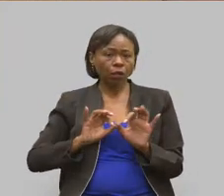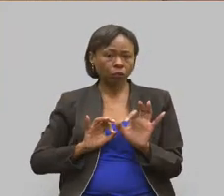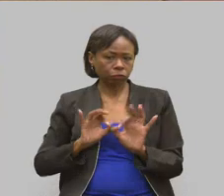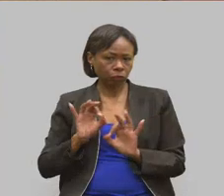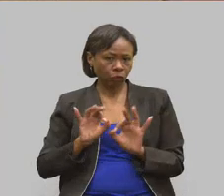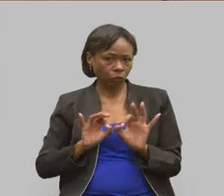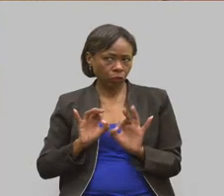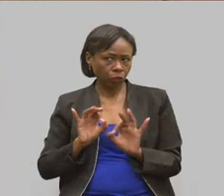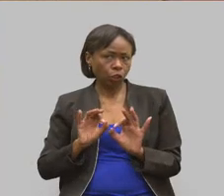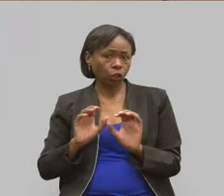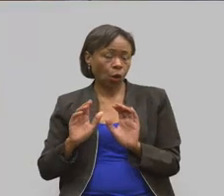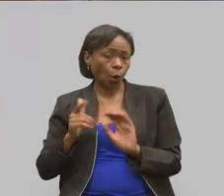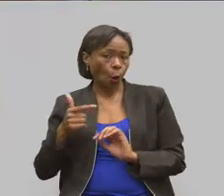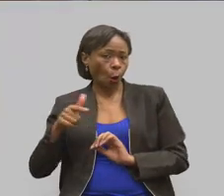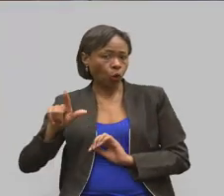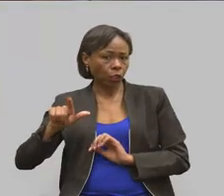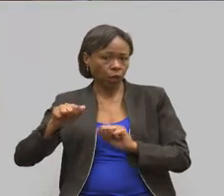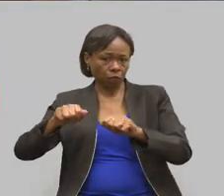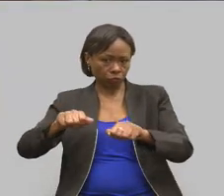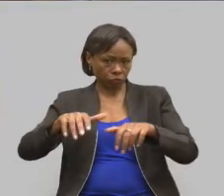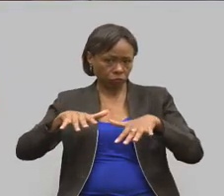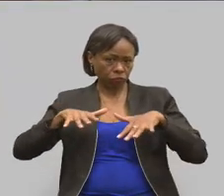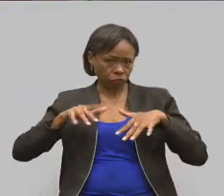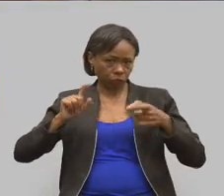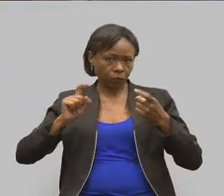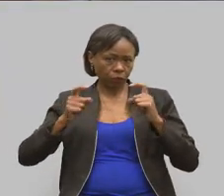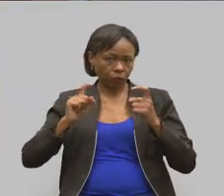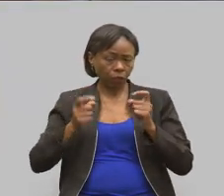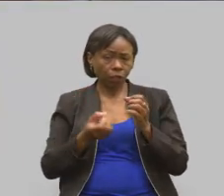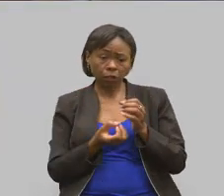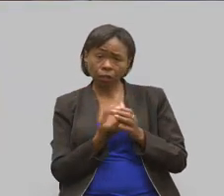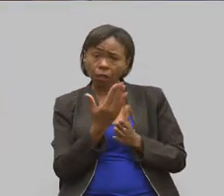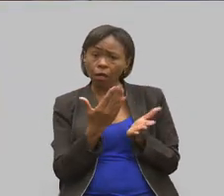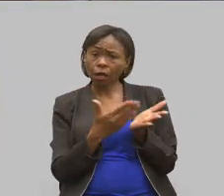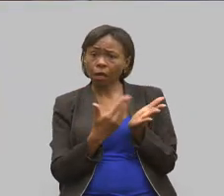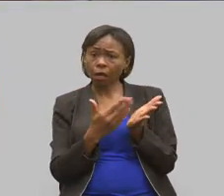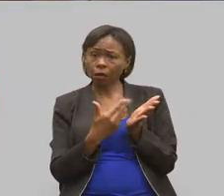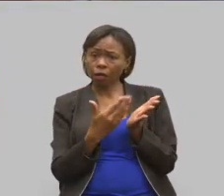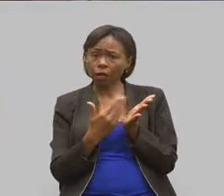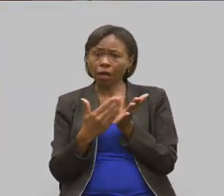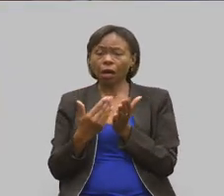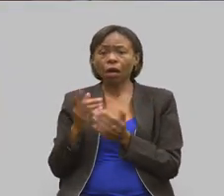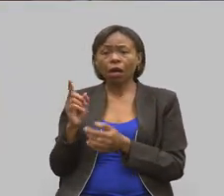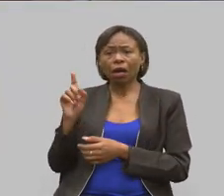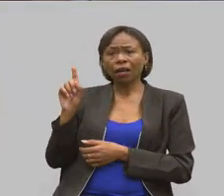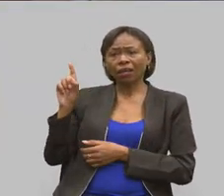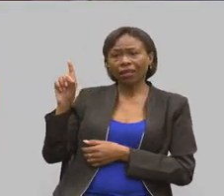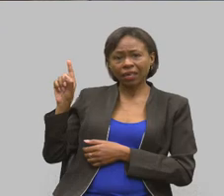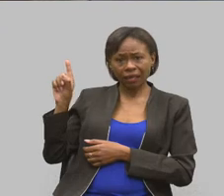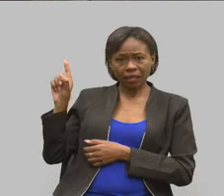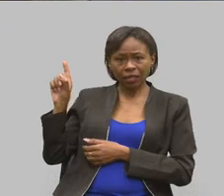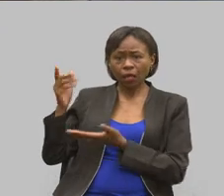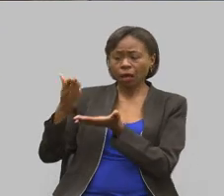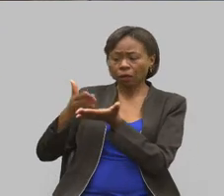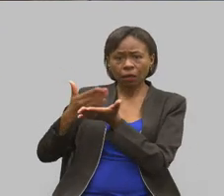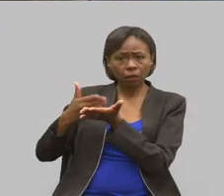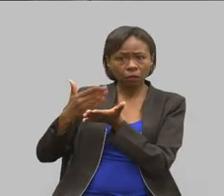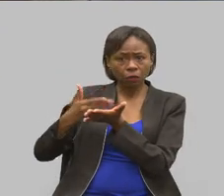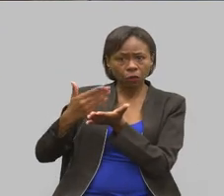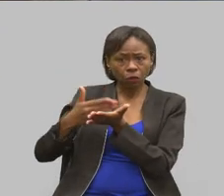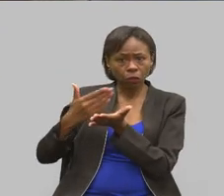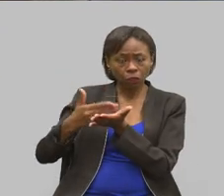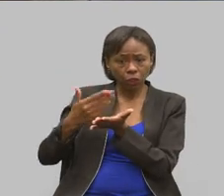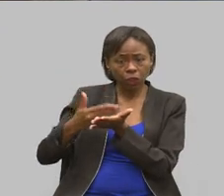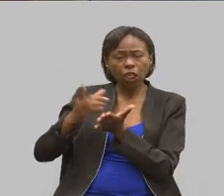audiência pública resolvemos fazer uma revistinha uma apostila essa apostila fala aqui dos direitos pouco